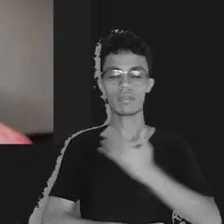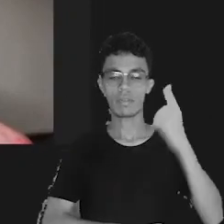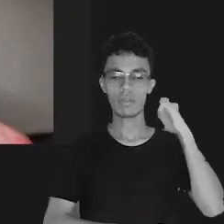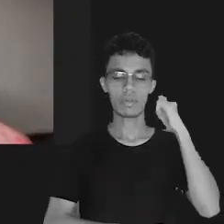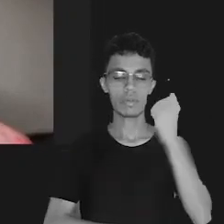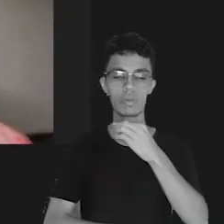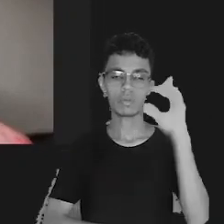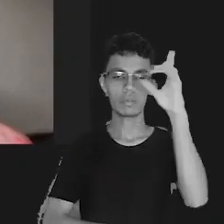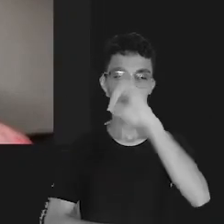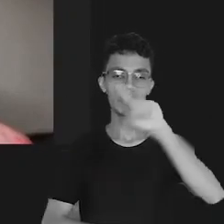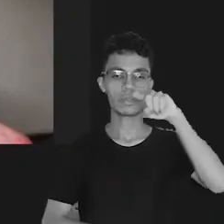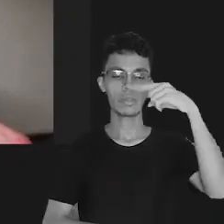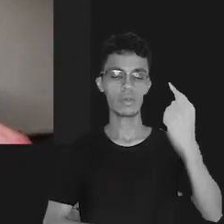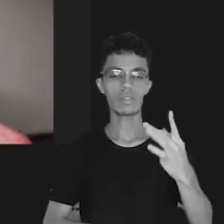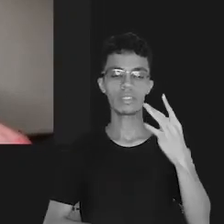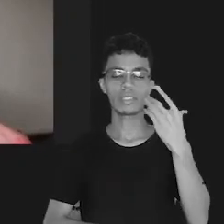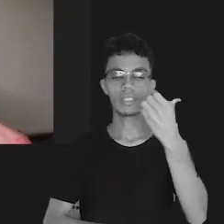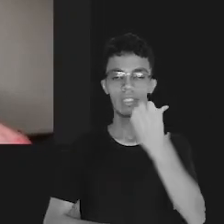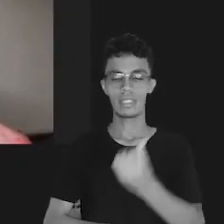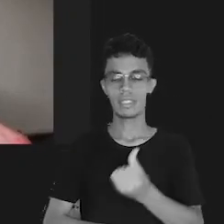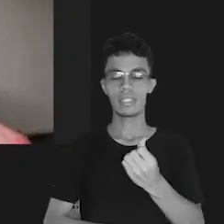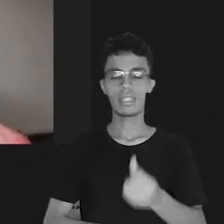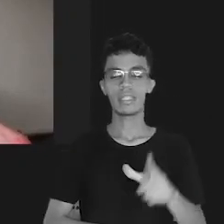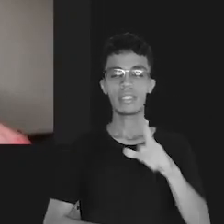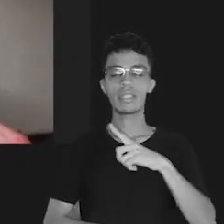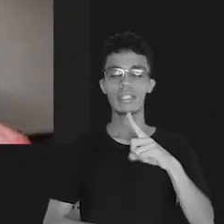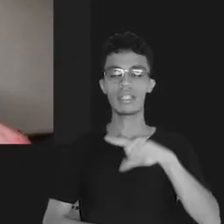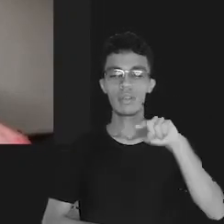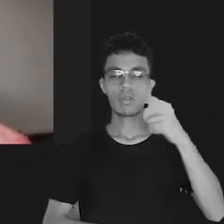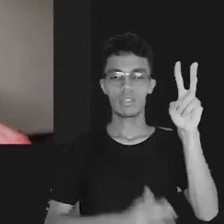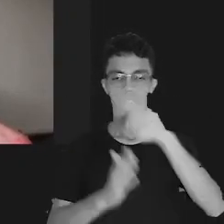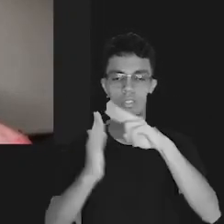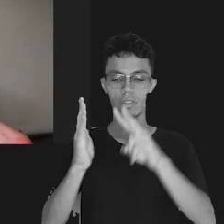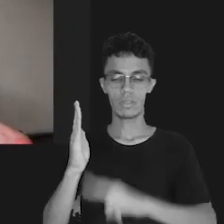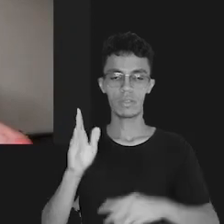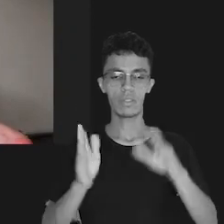no domingo que vem, às 18 horas, a gente tem as Aves da Noite.